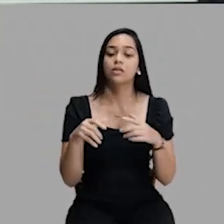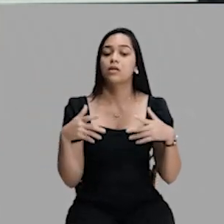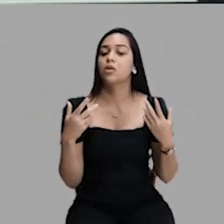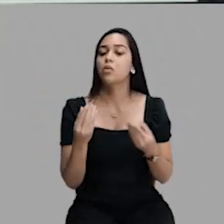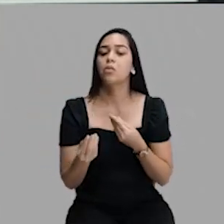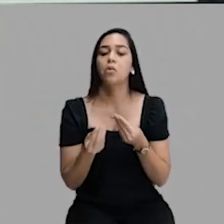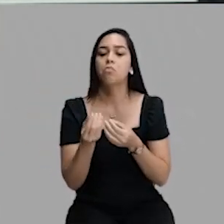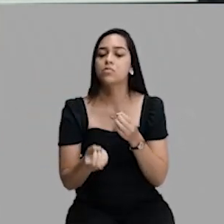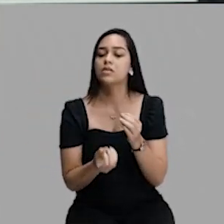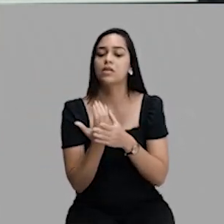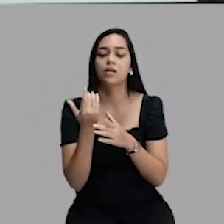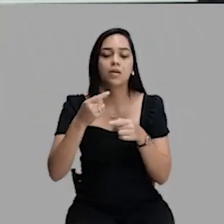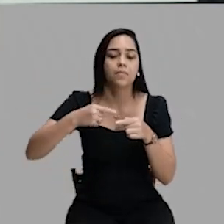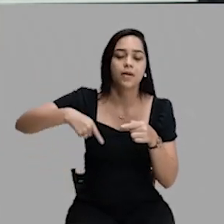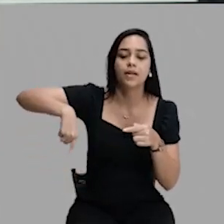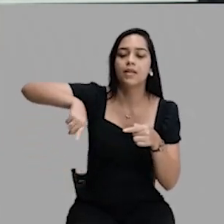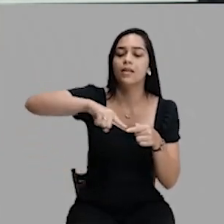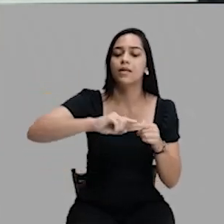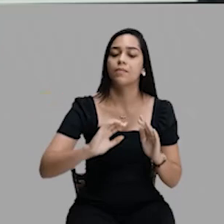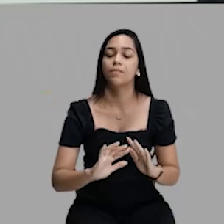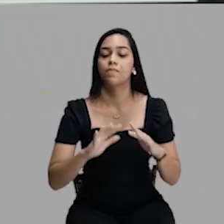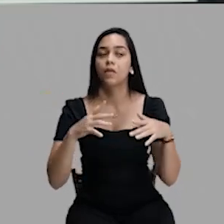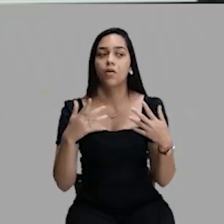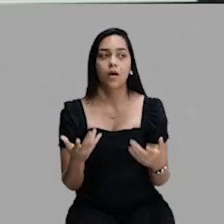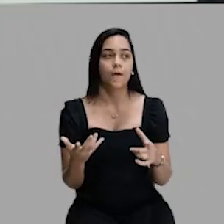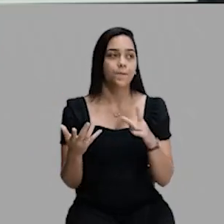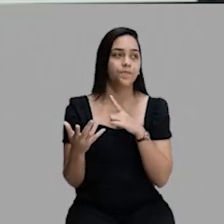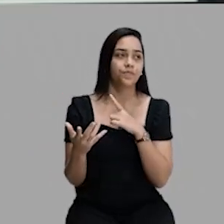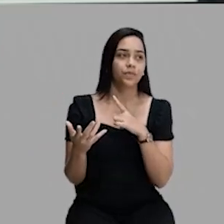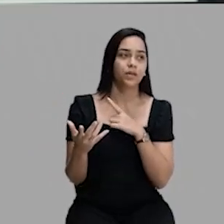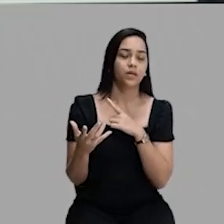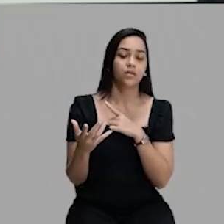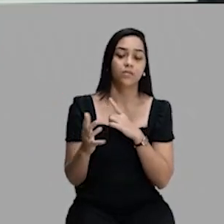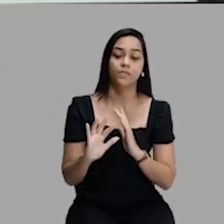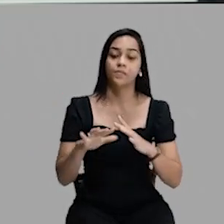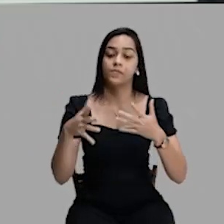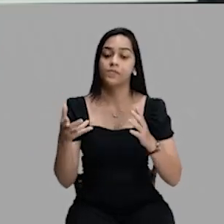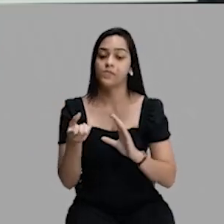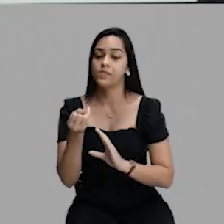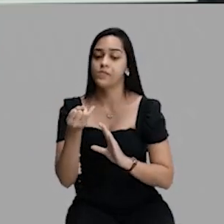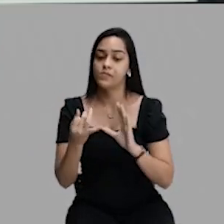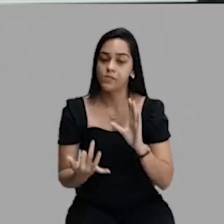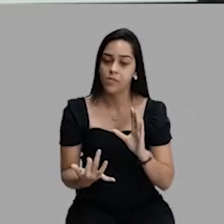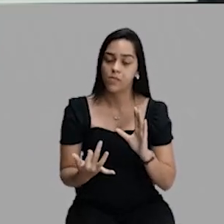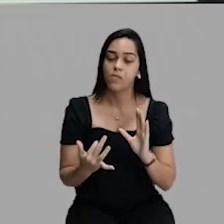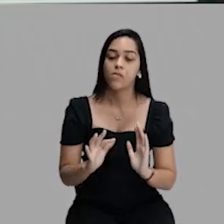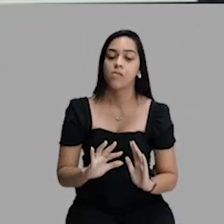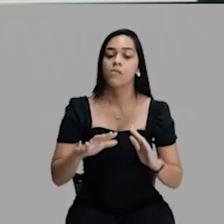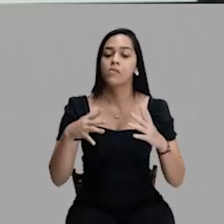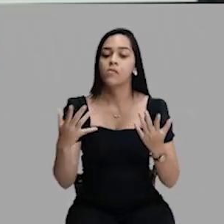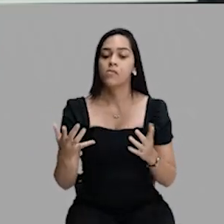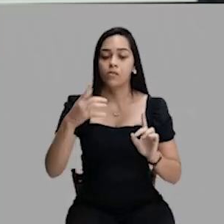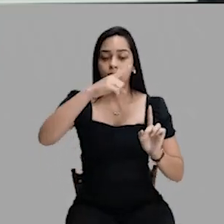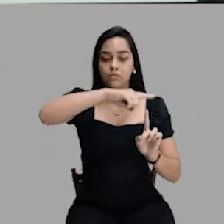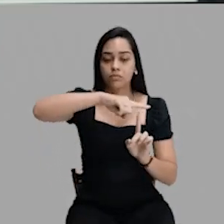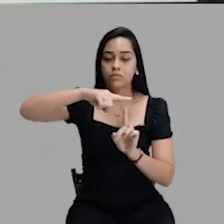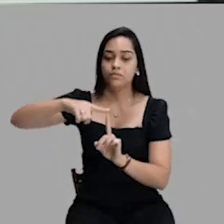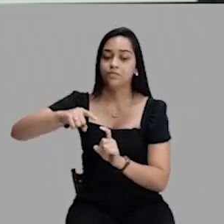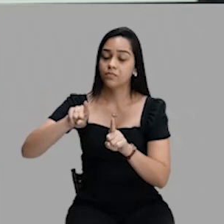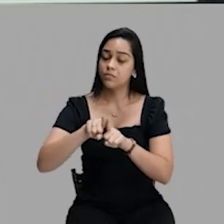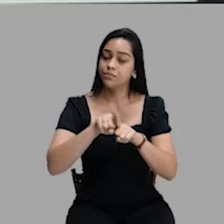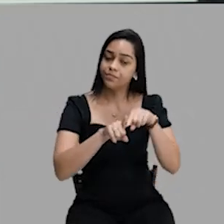se forma uma elipse, né? Qual é o formato, qual é as suas características, quais são os seus